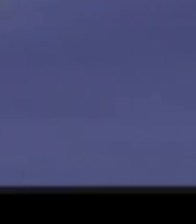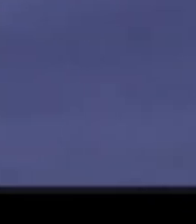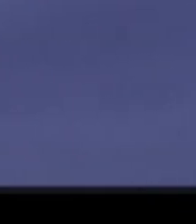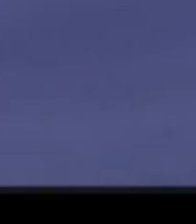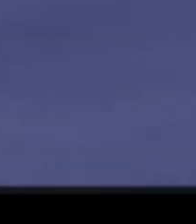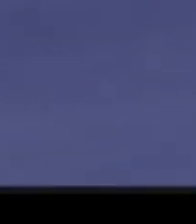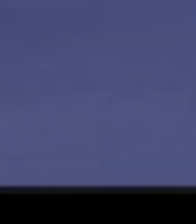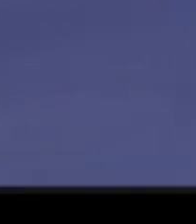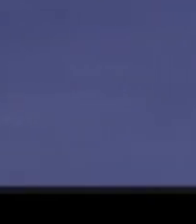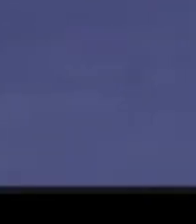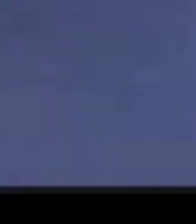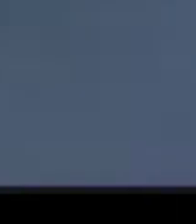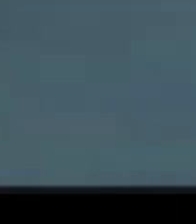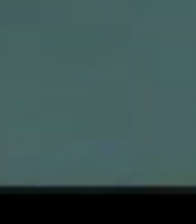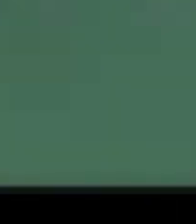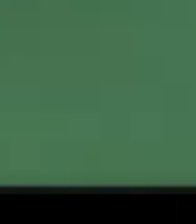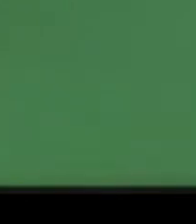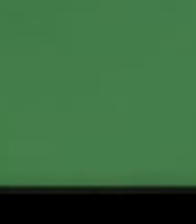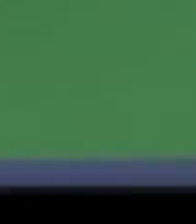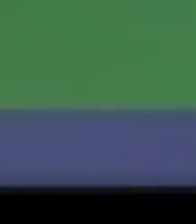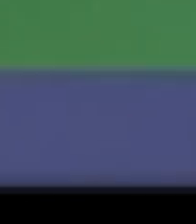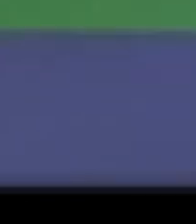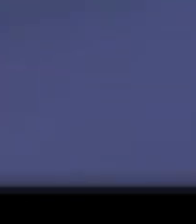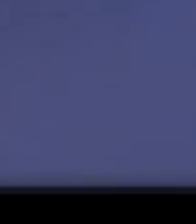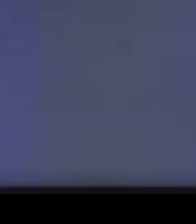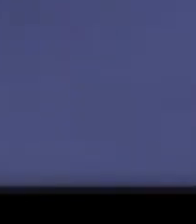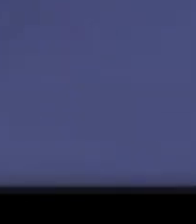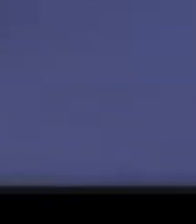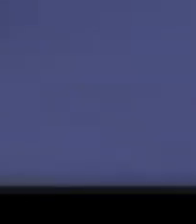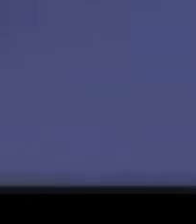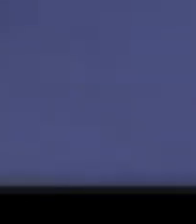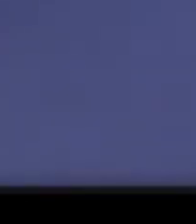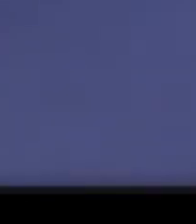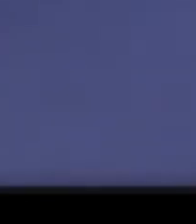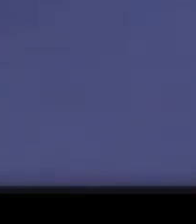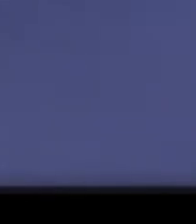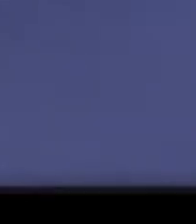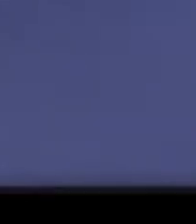convidamos a todos para acompanharem a execução do Hino Nacional Brasileiro.